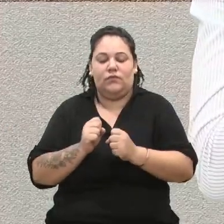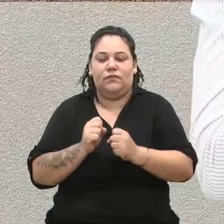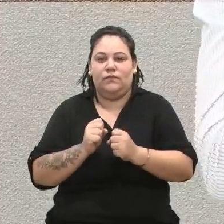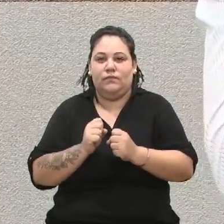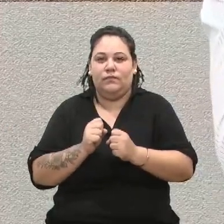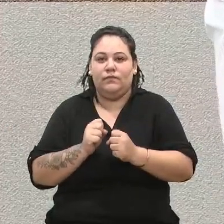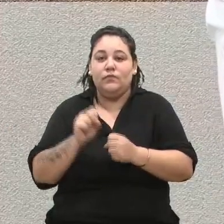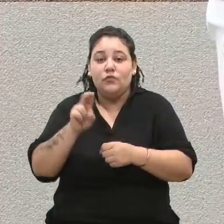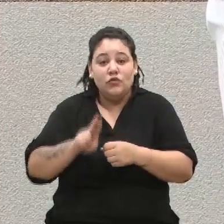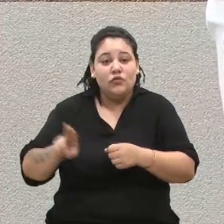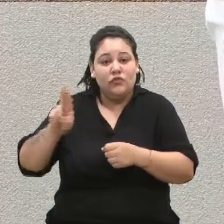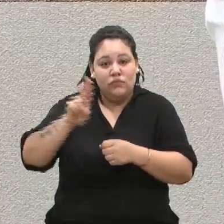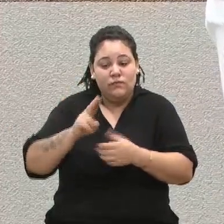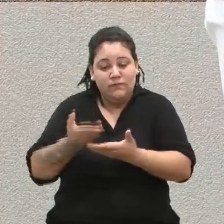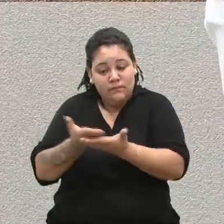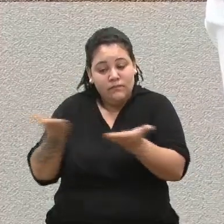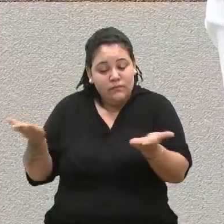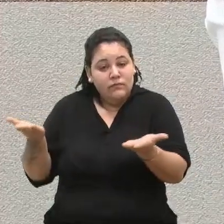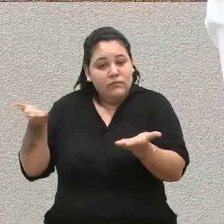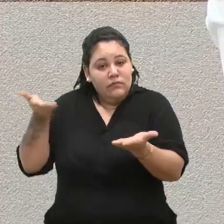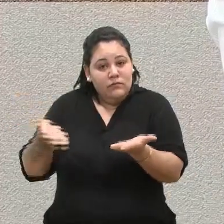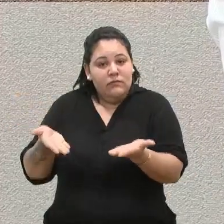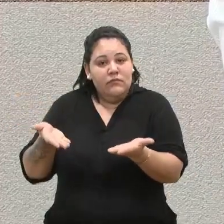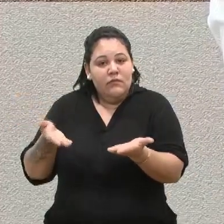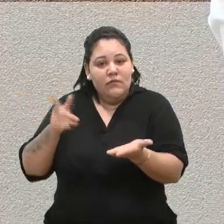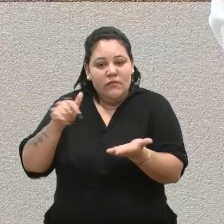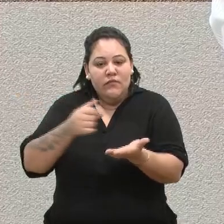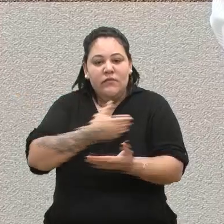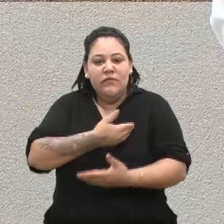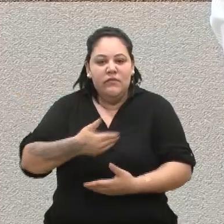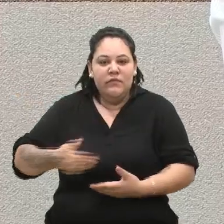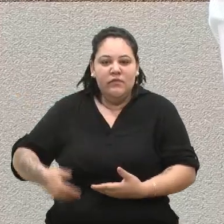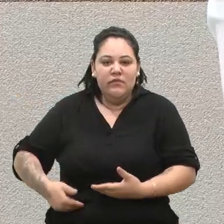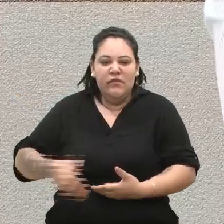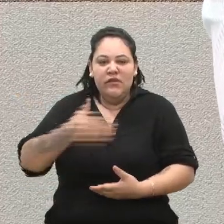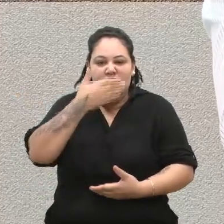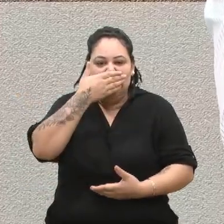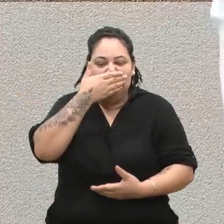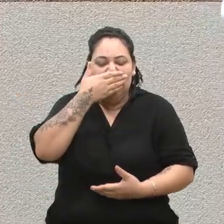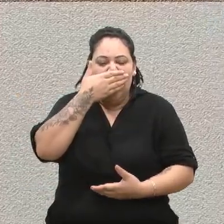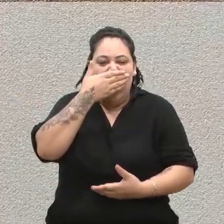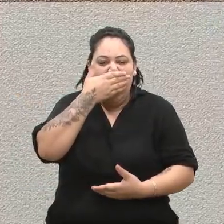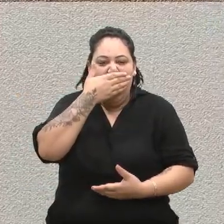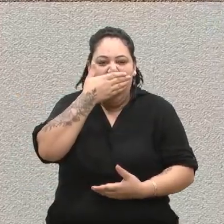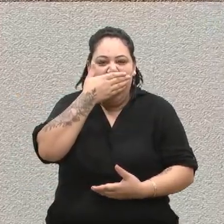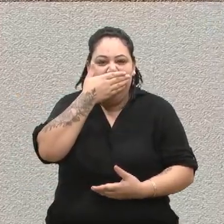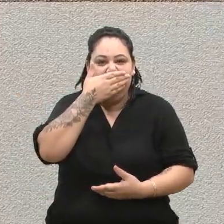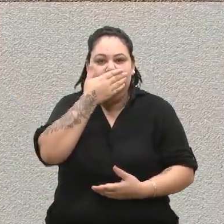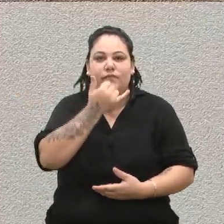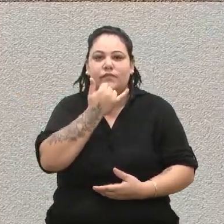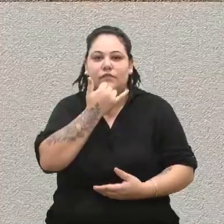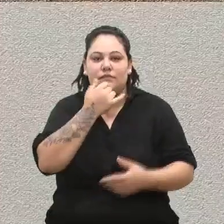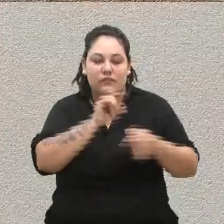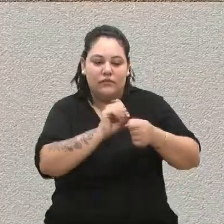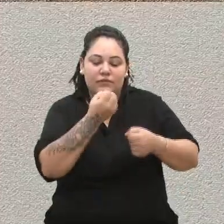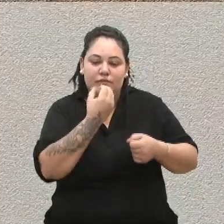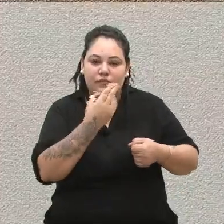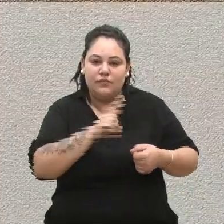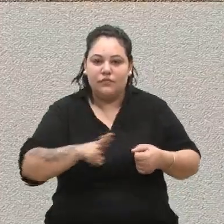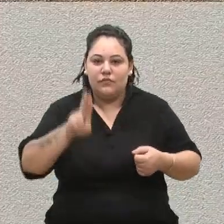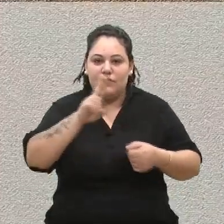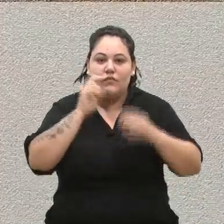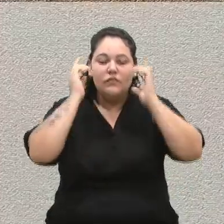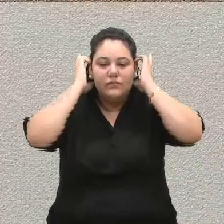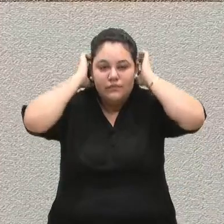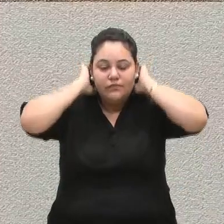e o uso desses espaços, que são espaços públicos, porque fazem, além do bom uso, fazem a manutenção